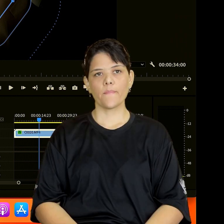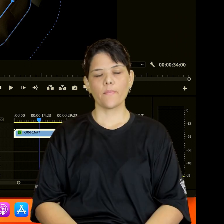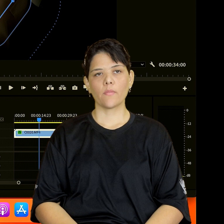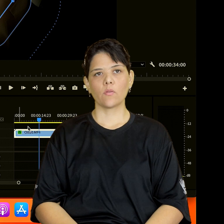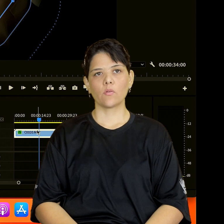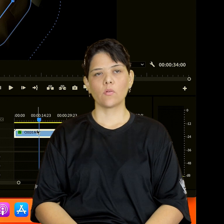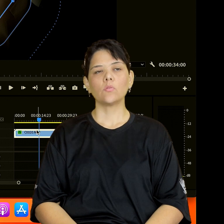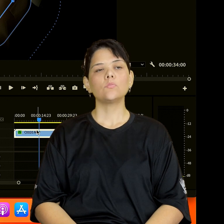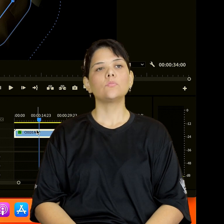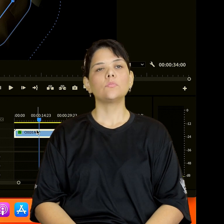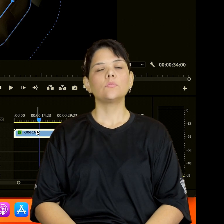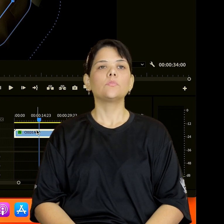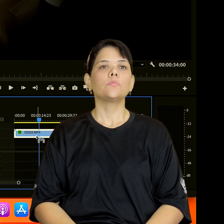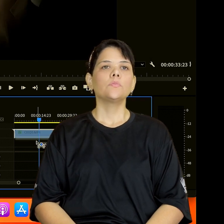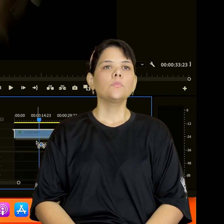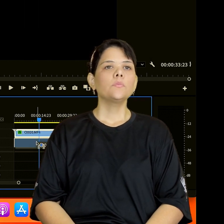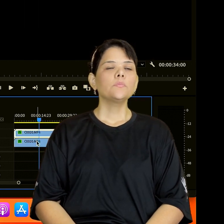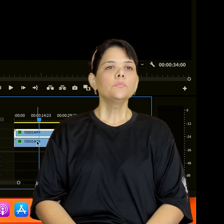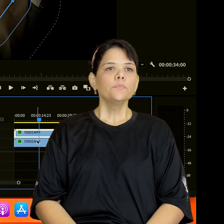Tá.